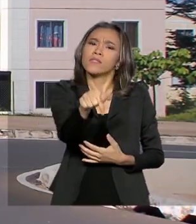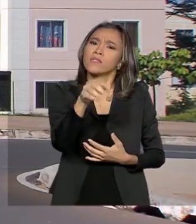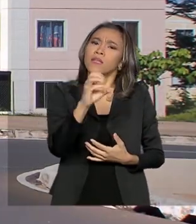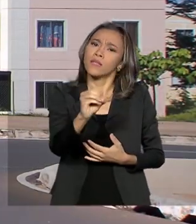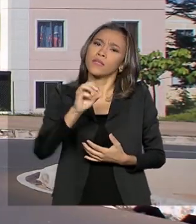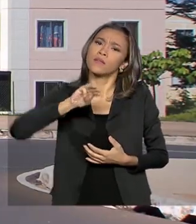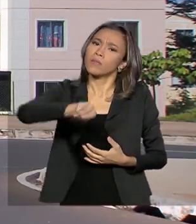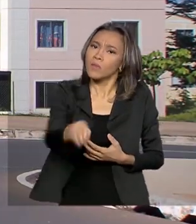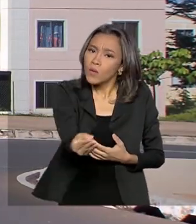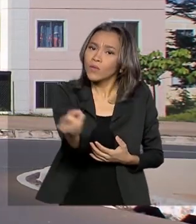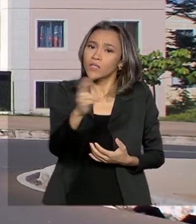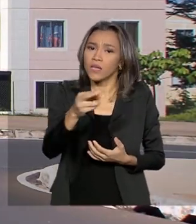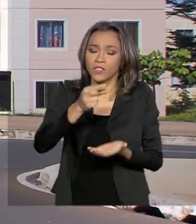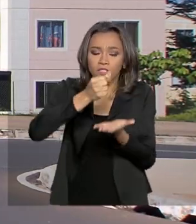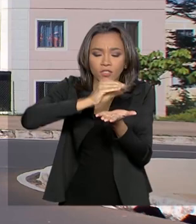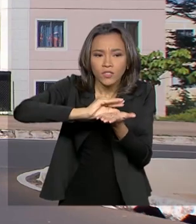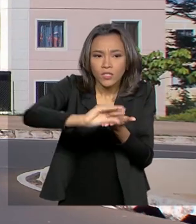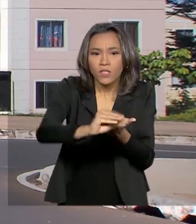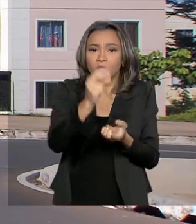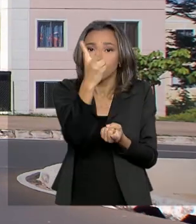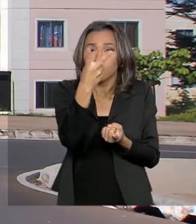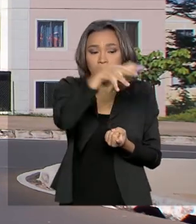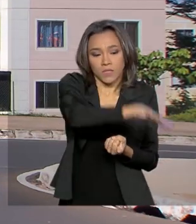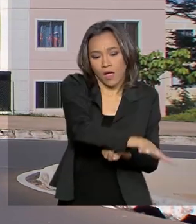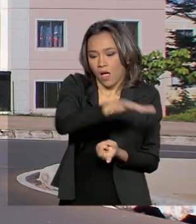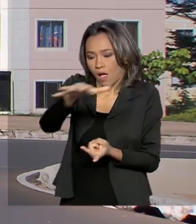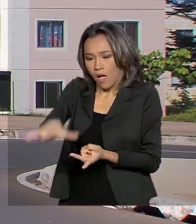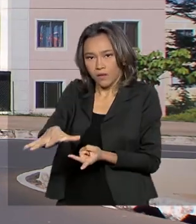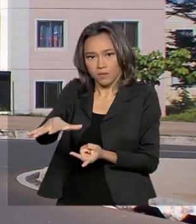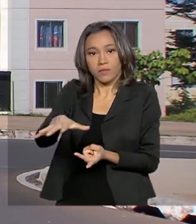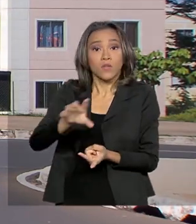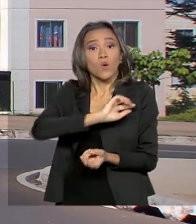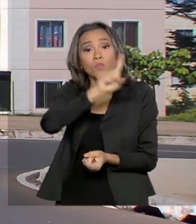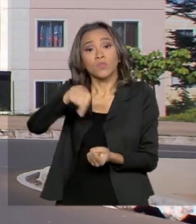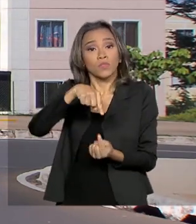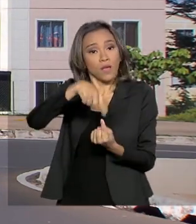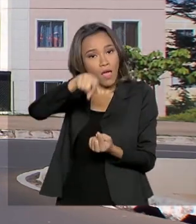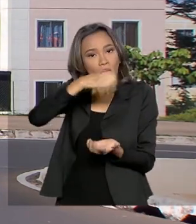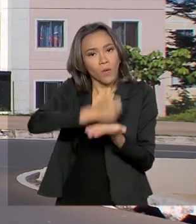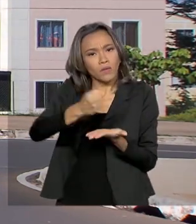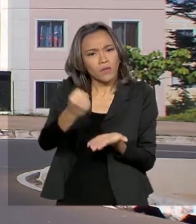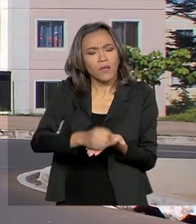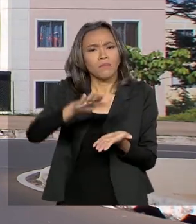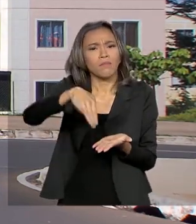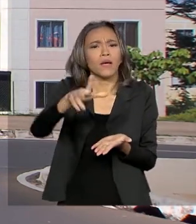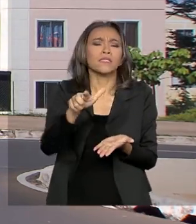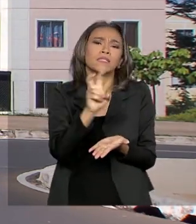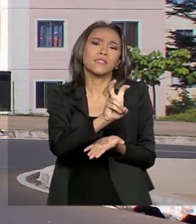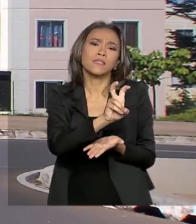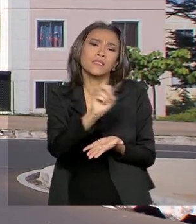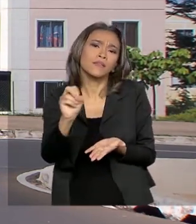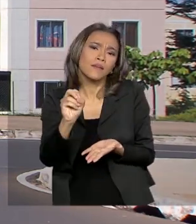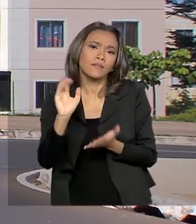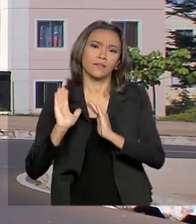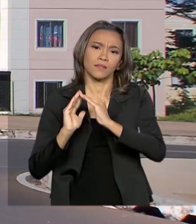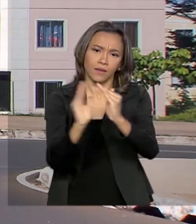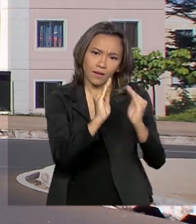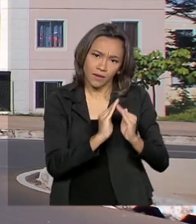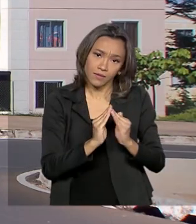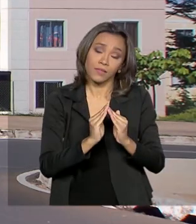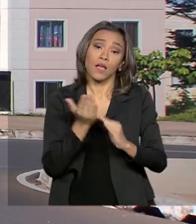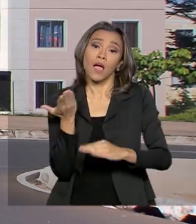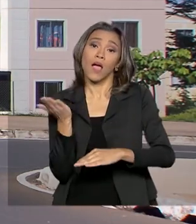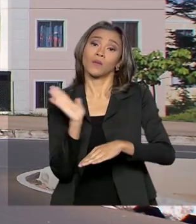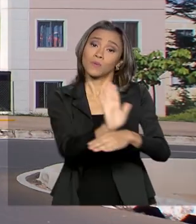reais em investimentos nas duas áreas. A expectativa é contratar mais de 500 mil moradias, beneficiar